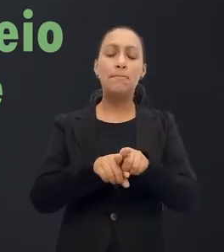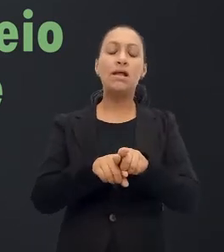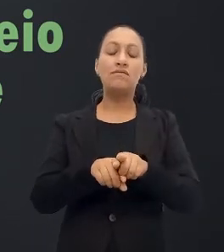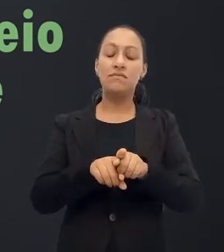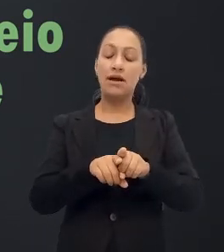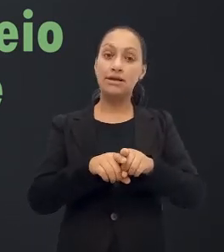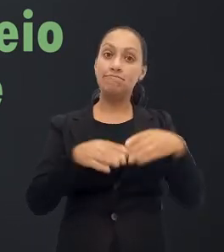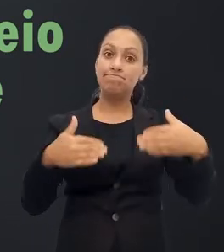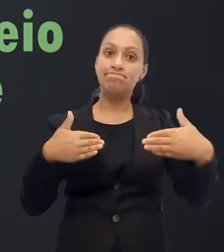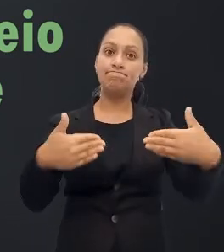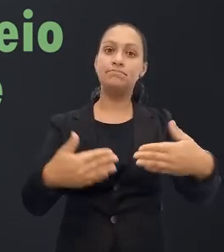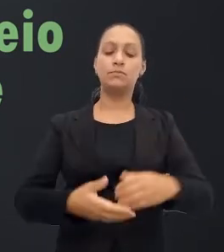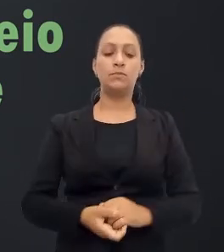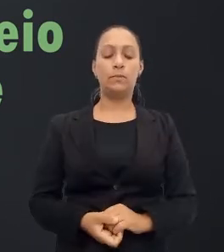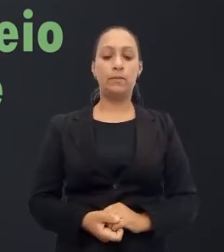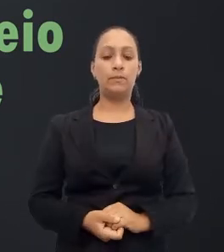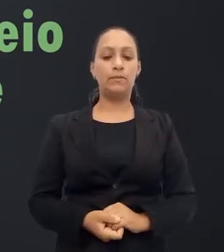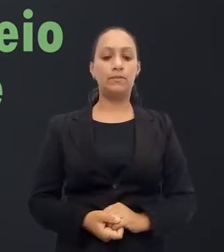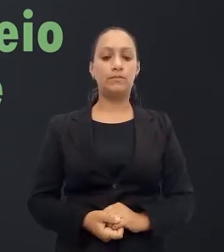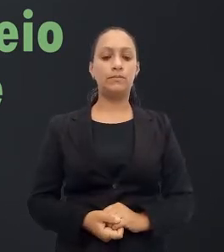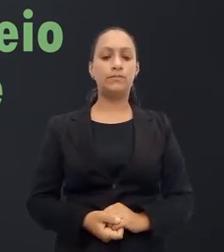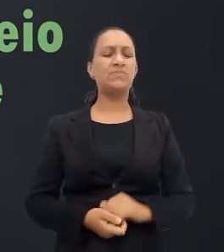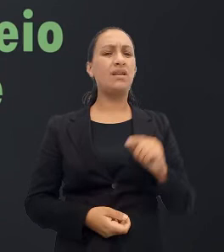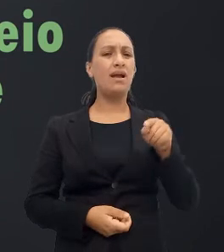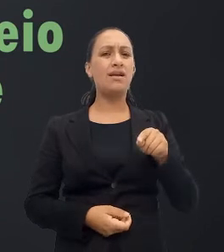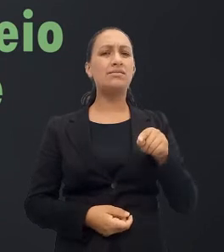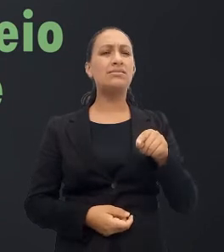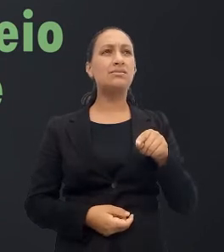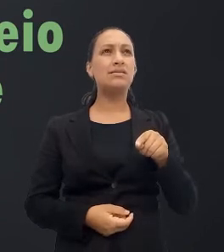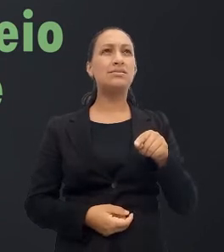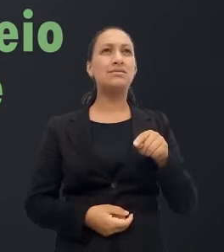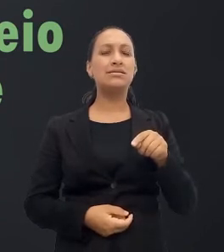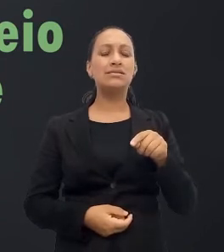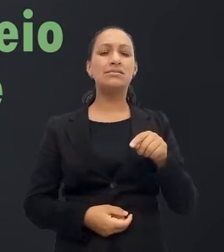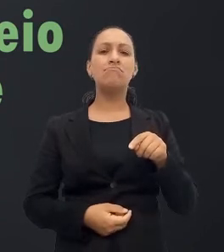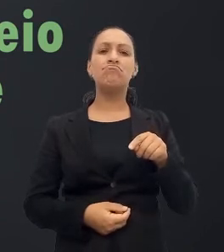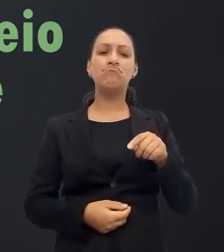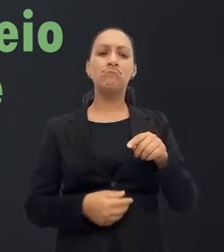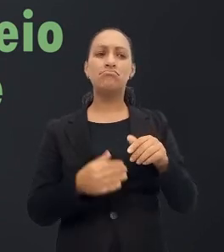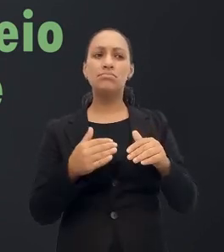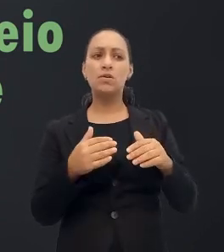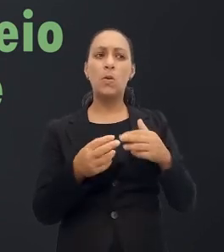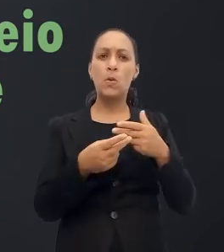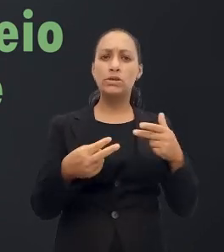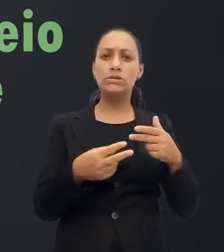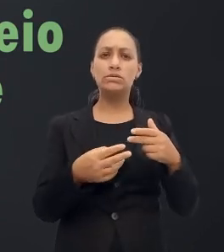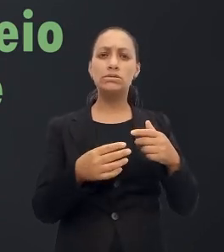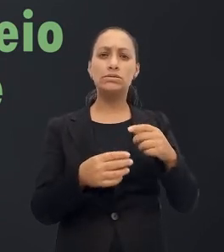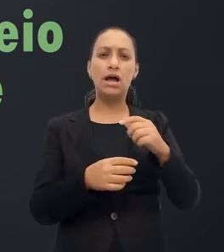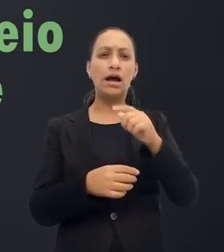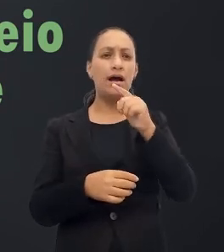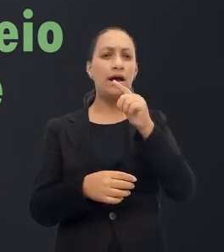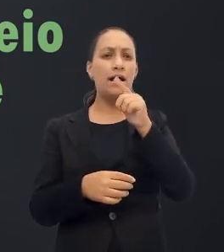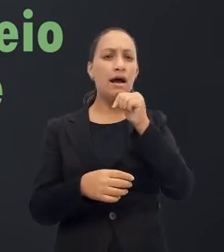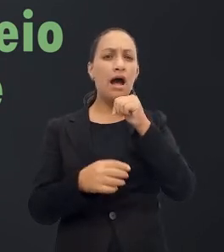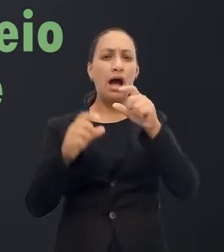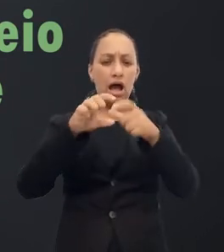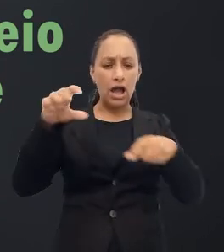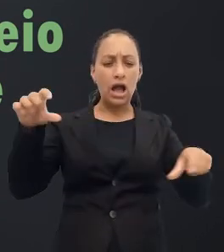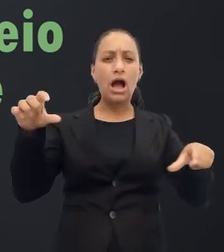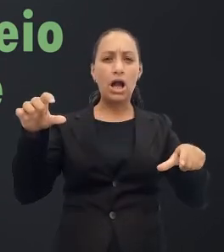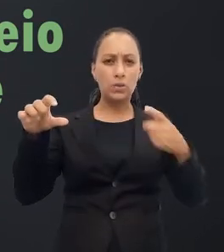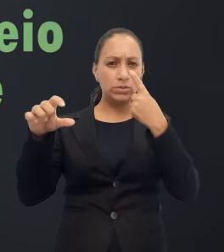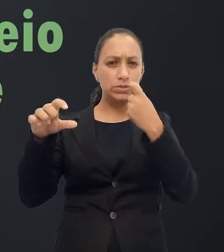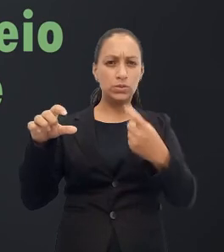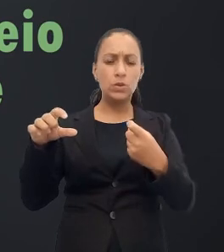né? Essas tendências observadas na rede de esgoto podem demonstrar algo como subnotificação ou